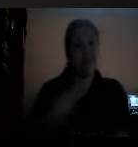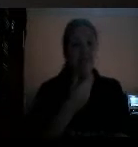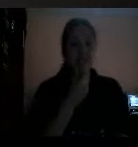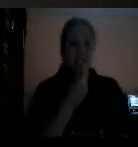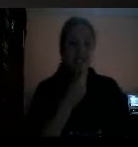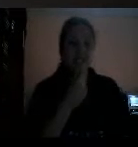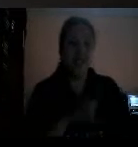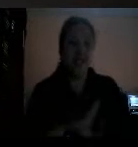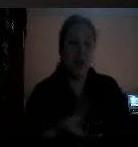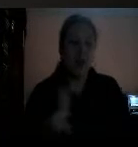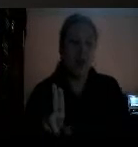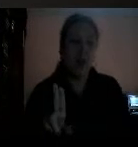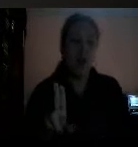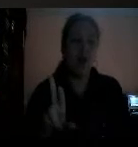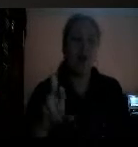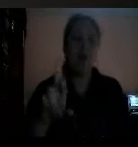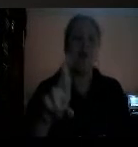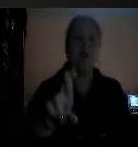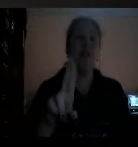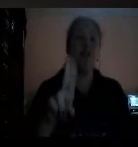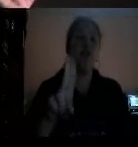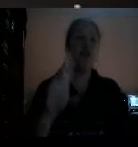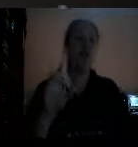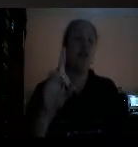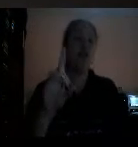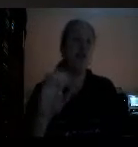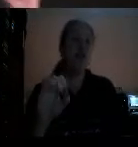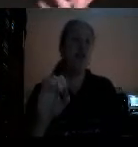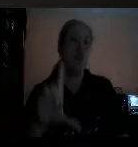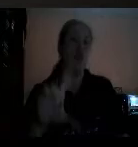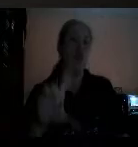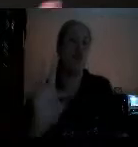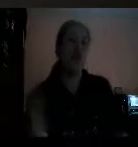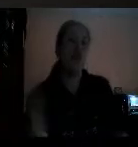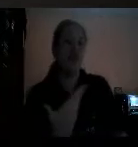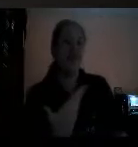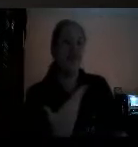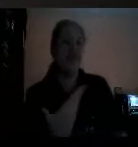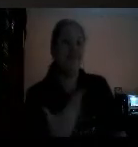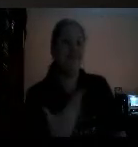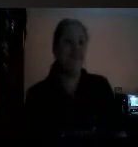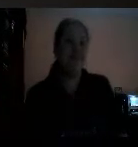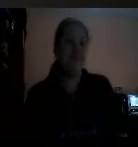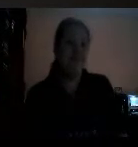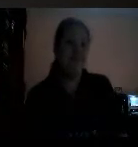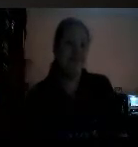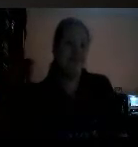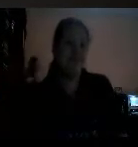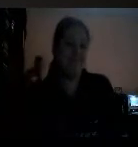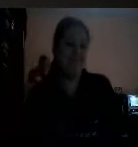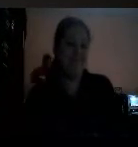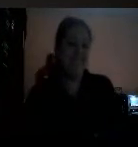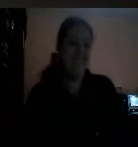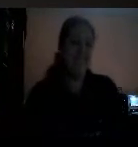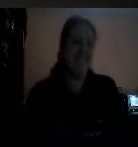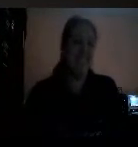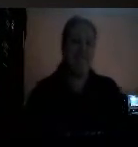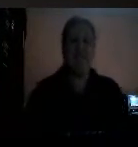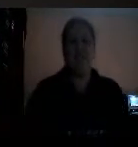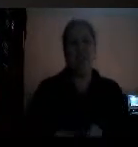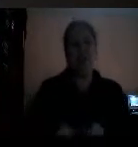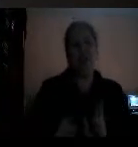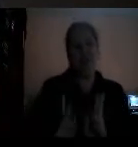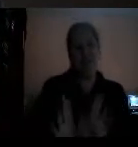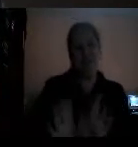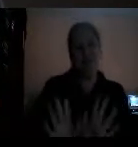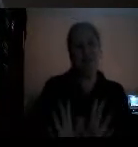Kjær, tá? O sobrenome dele é um pouco difícil de pronunciar, mas tudo bem. Esse Rudolf Kjær, ele vai ser o primeiro